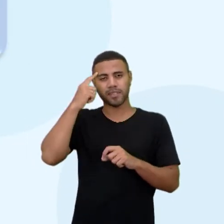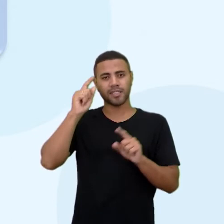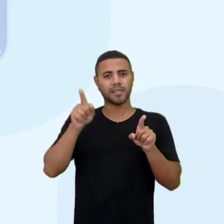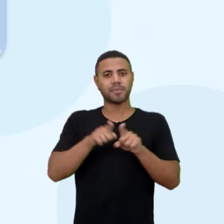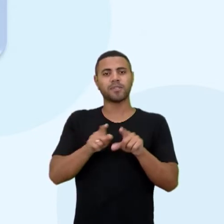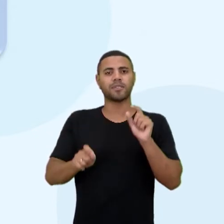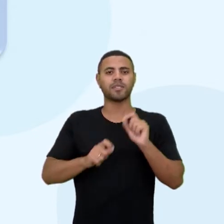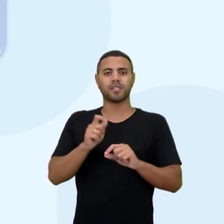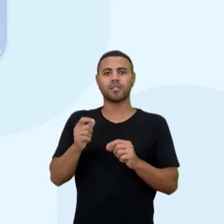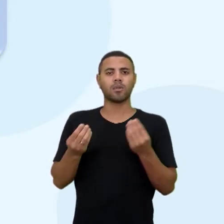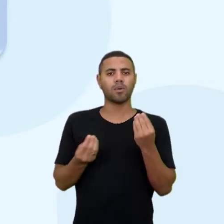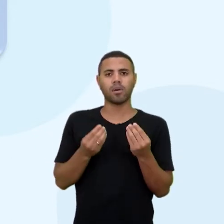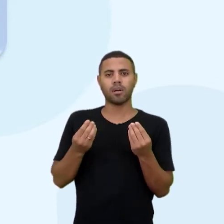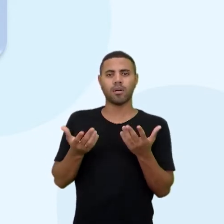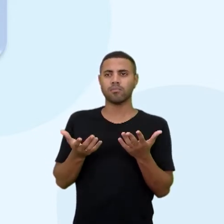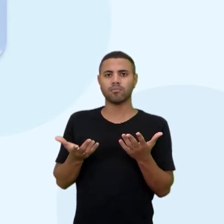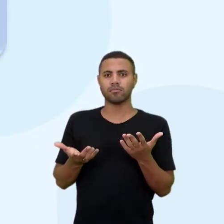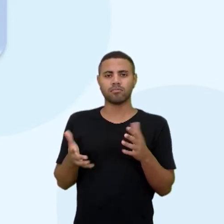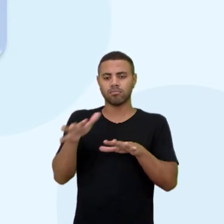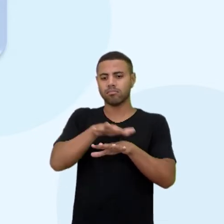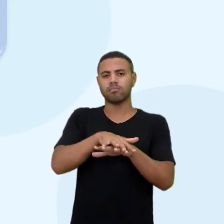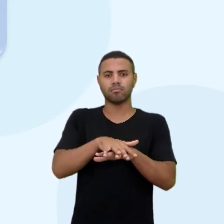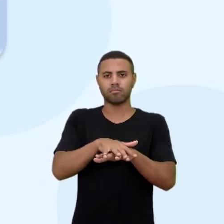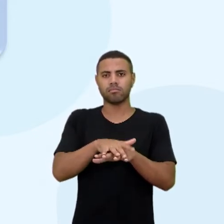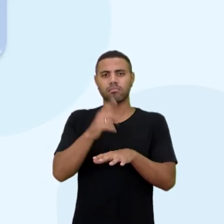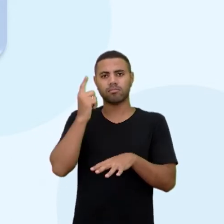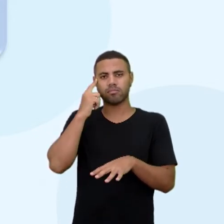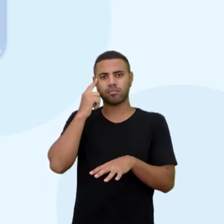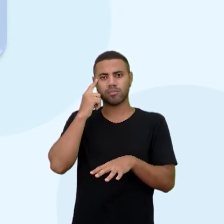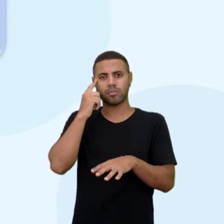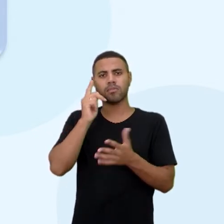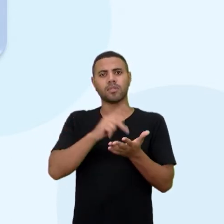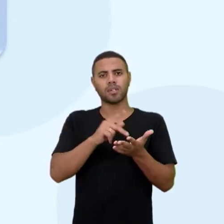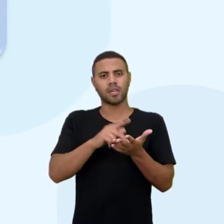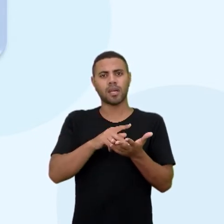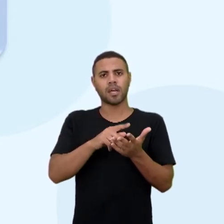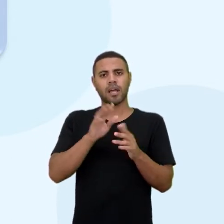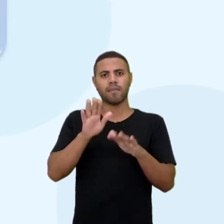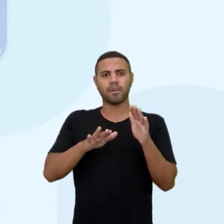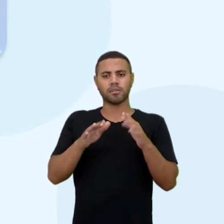no momento de integração. A gente viu que ocorreram várias